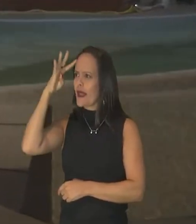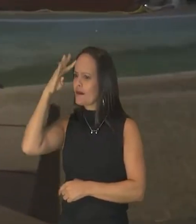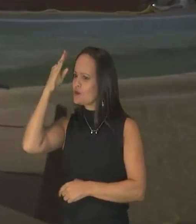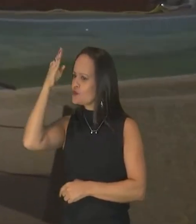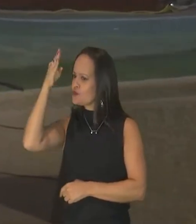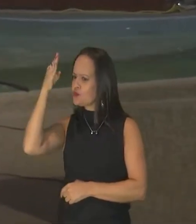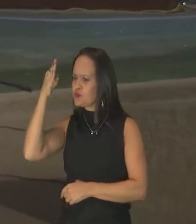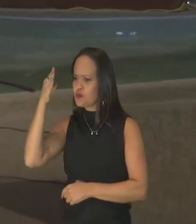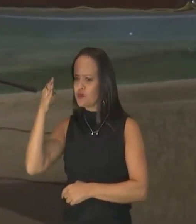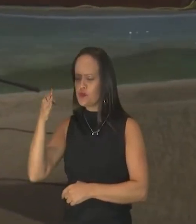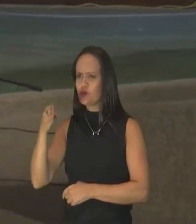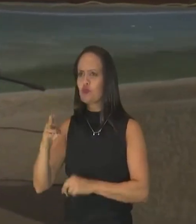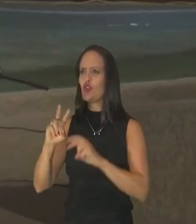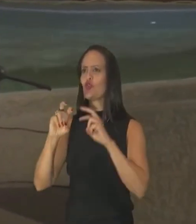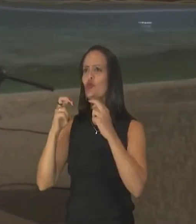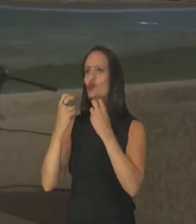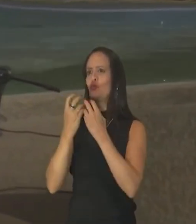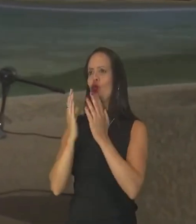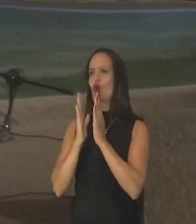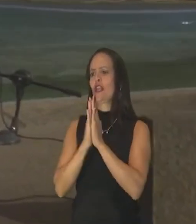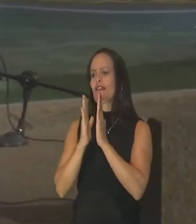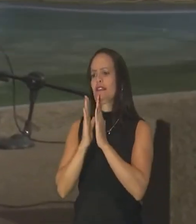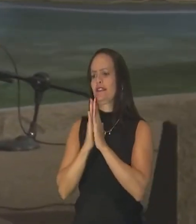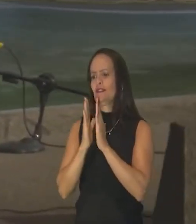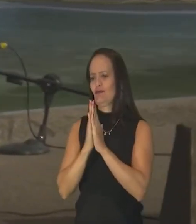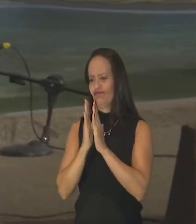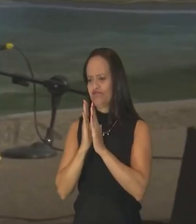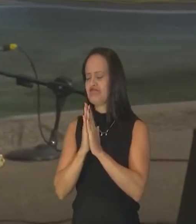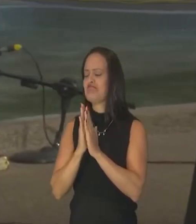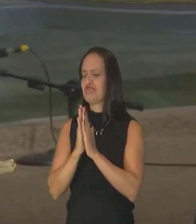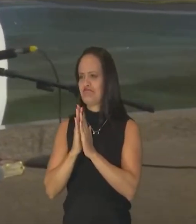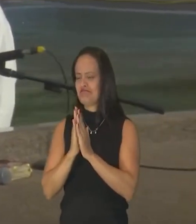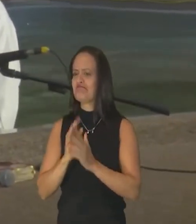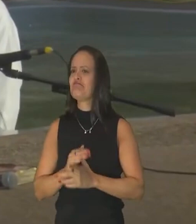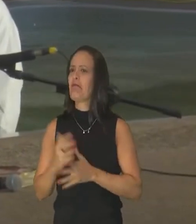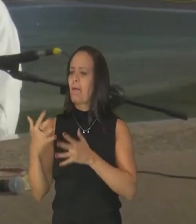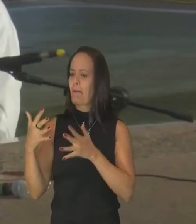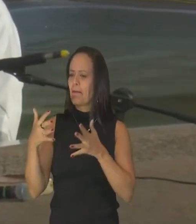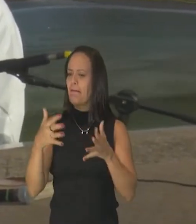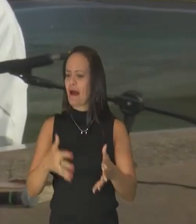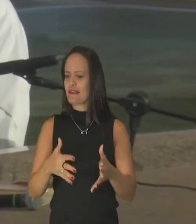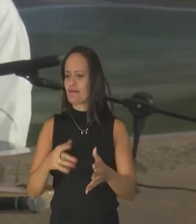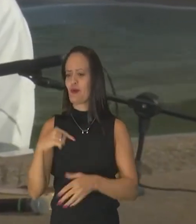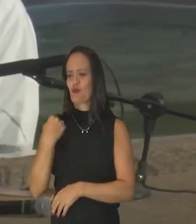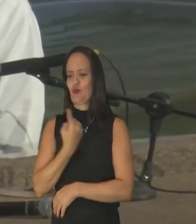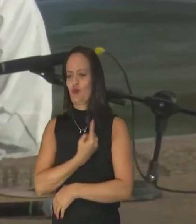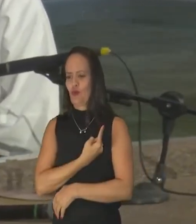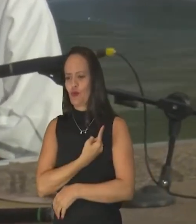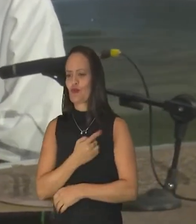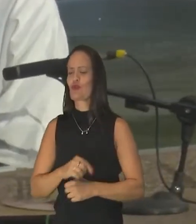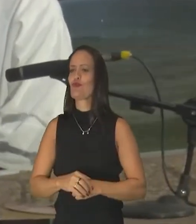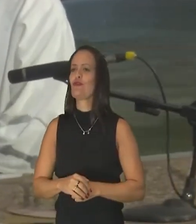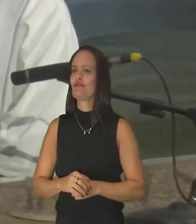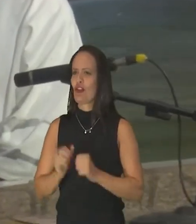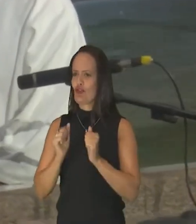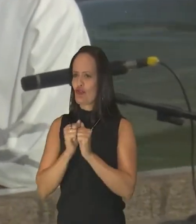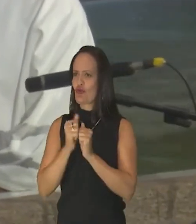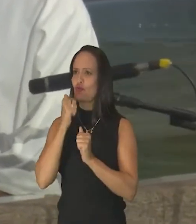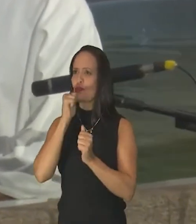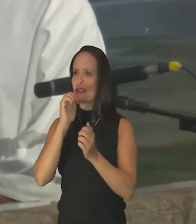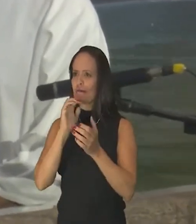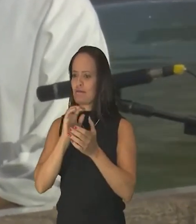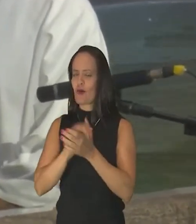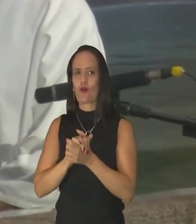presente aqui, fiel aos cultos de quarta-feira, participando conosco, juntamente com a sua